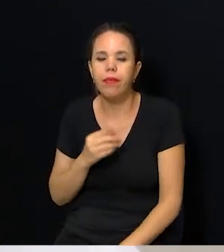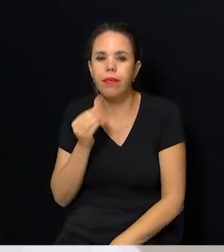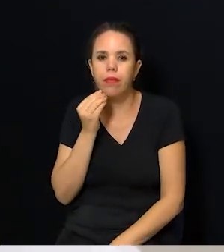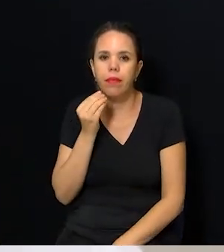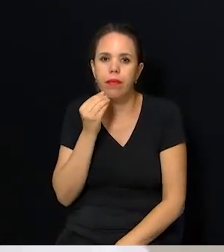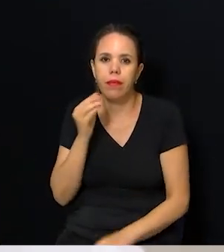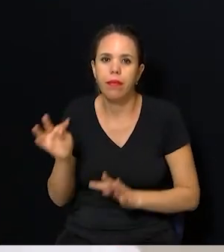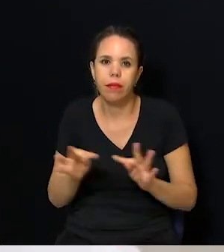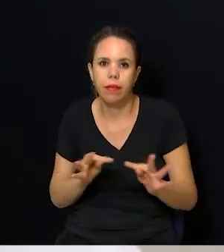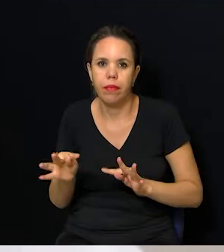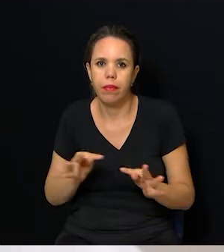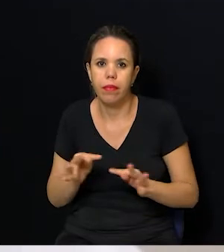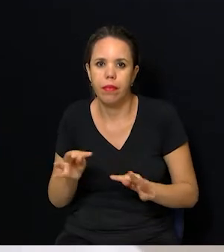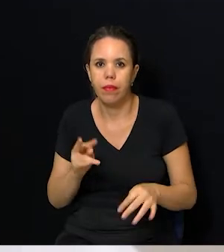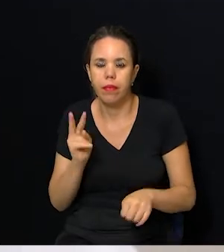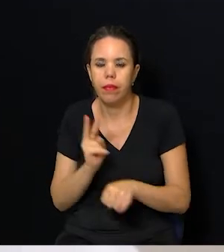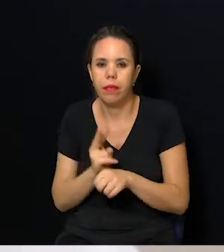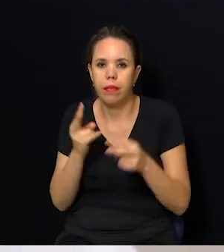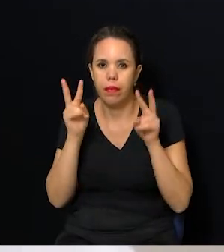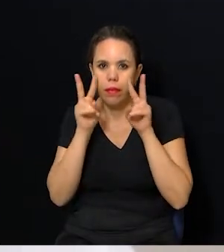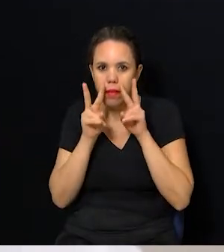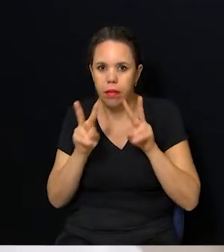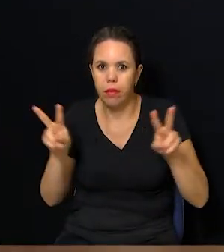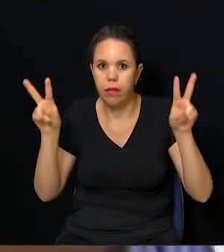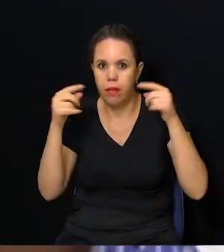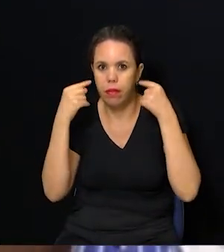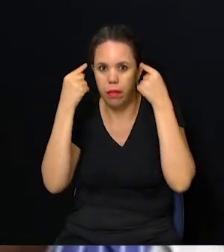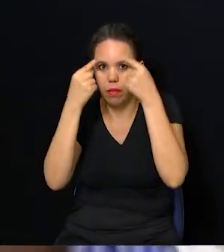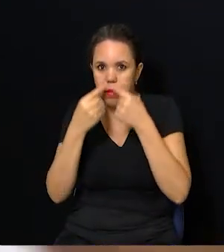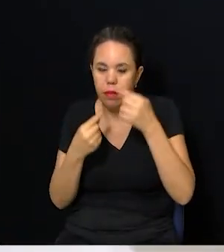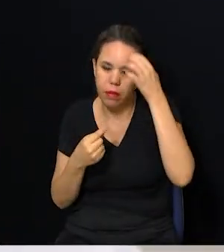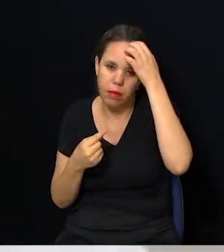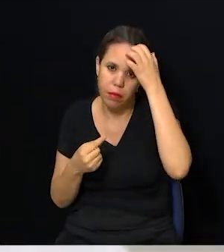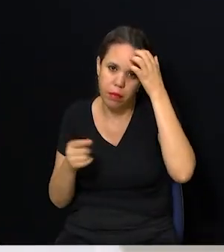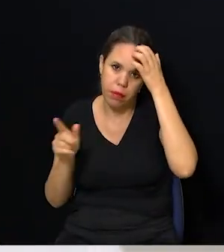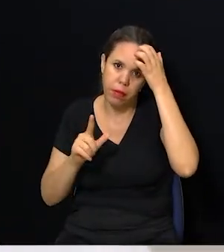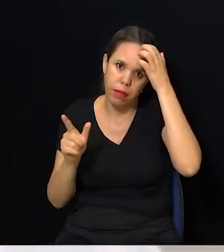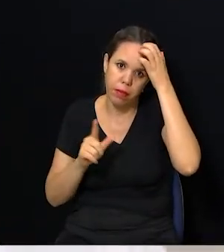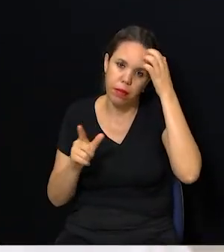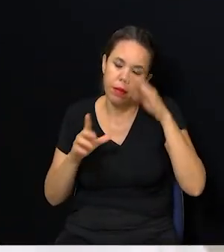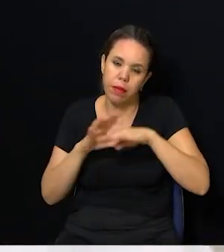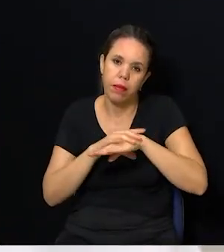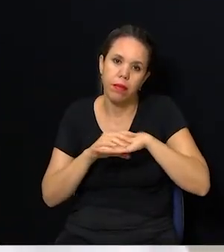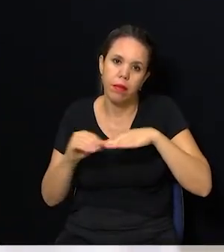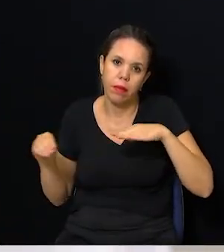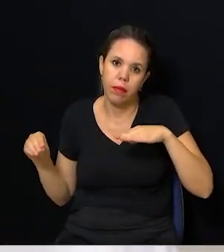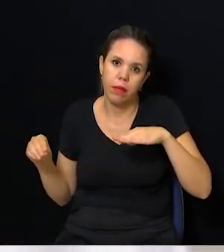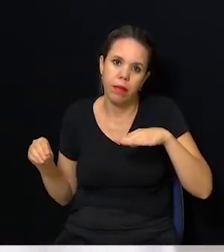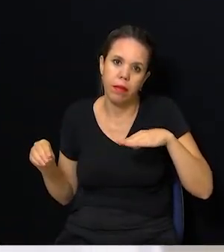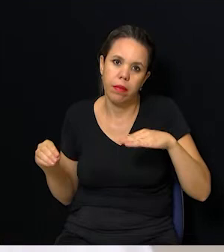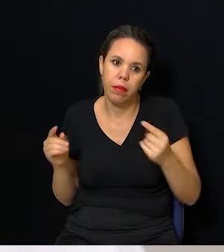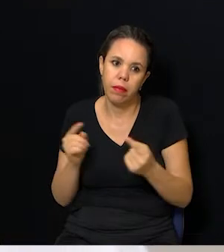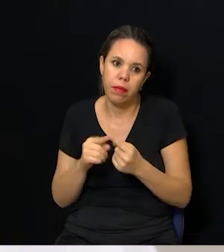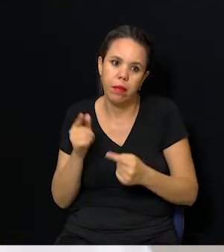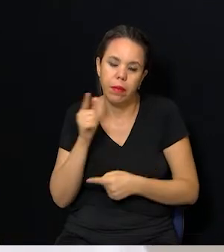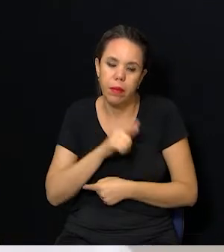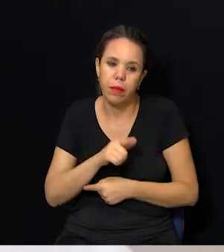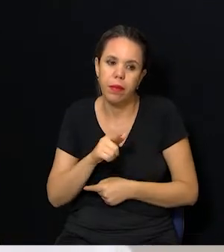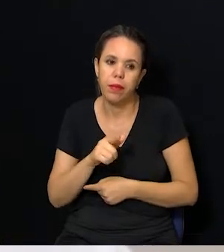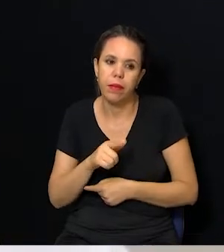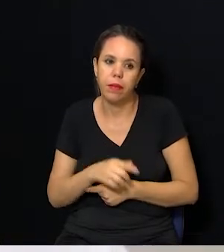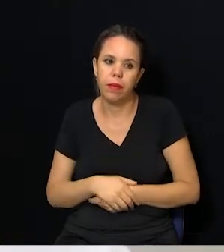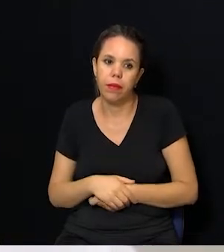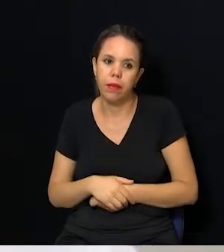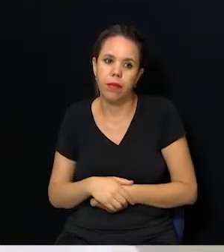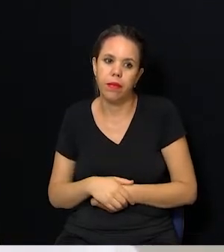oportunidades terapêuticas de preservação da visão, preservação do olho e, obviamente, de cura, que são alcançadas de